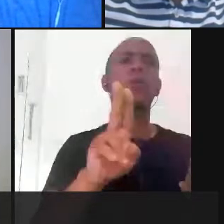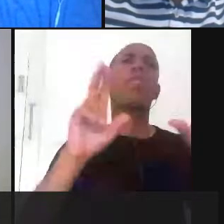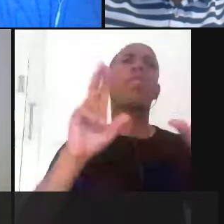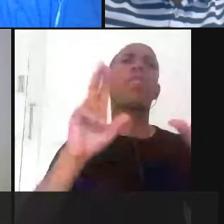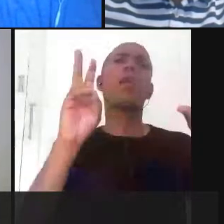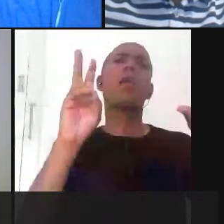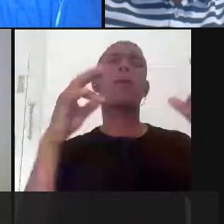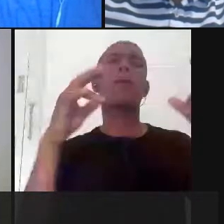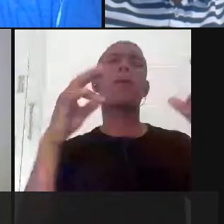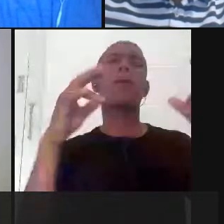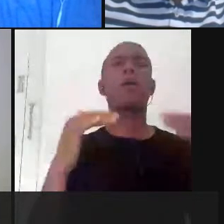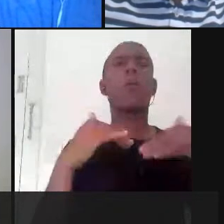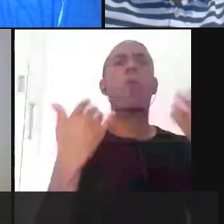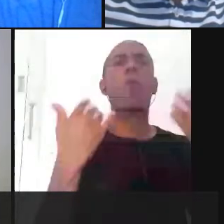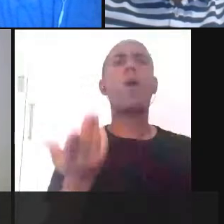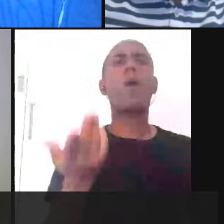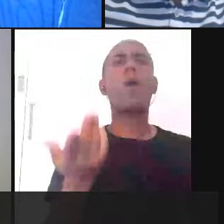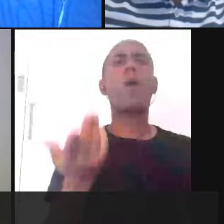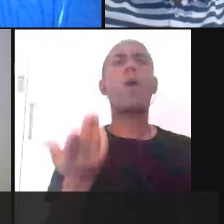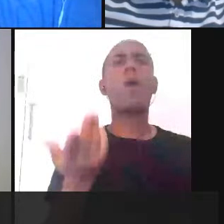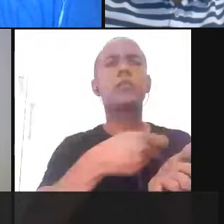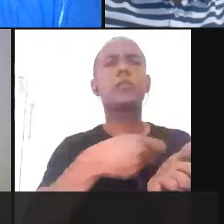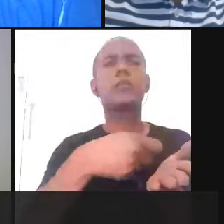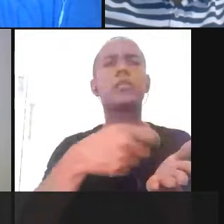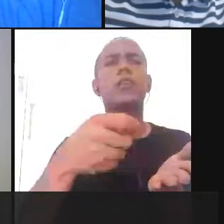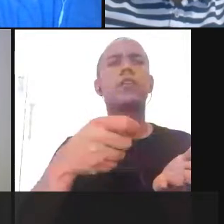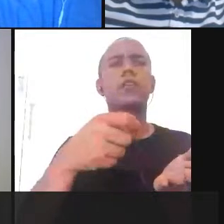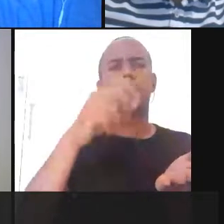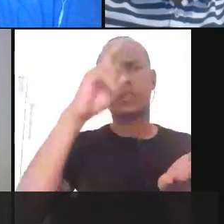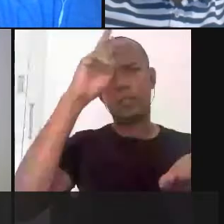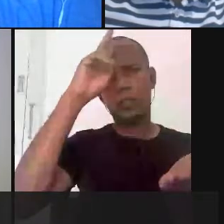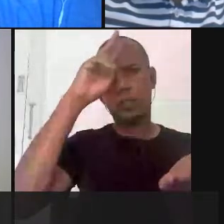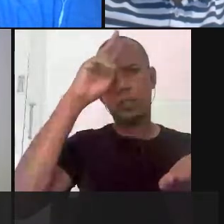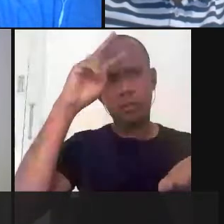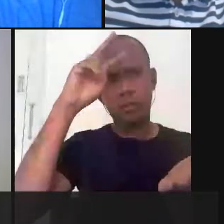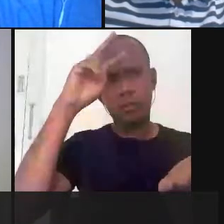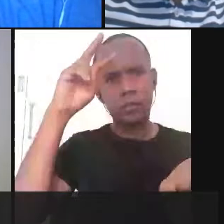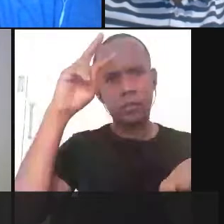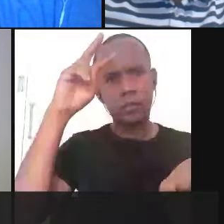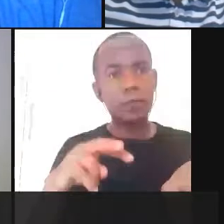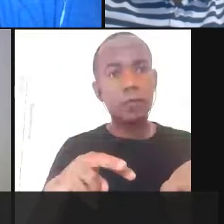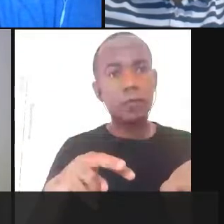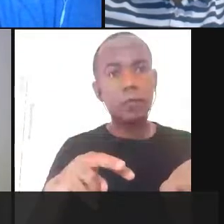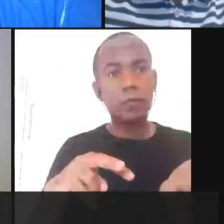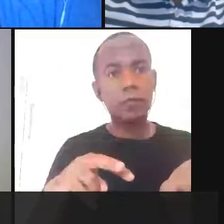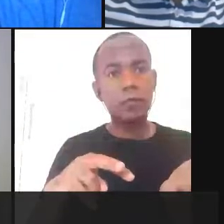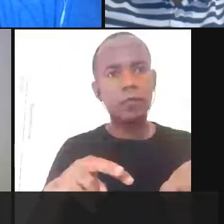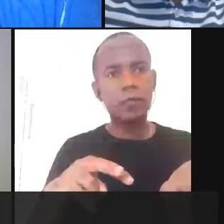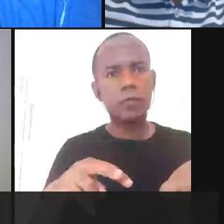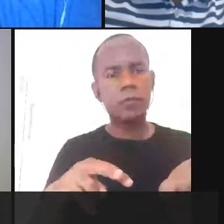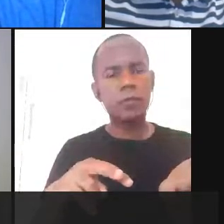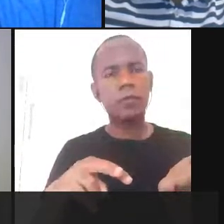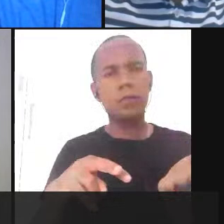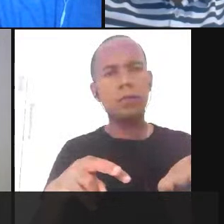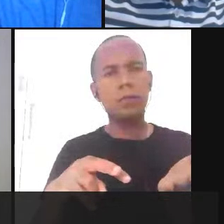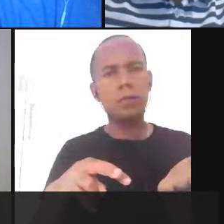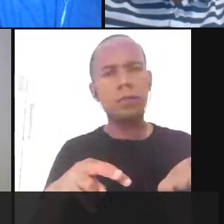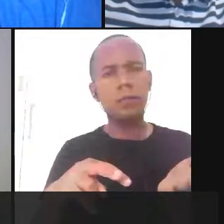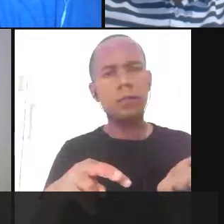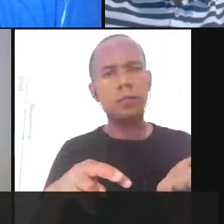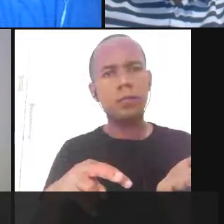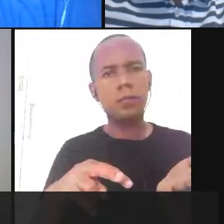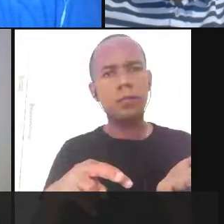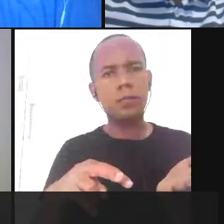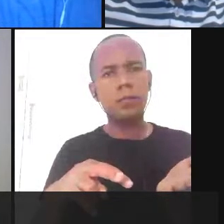Eu lembro-me que... A Mendonça fez insuficiente. Diz? O Adelino